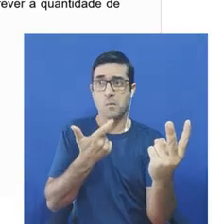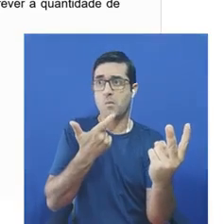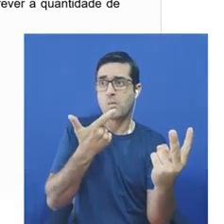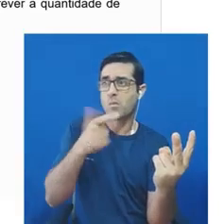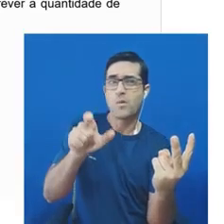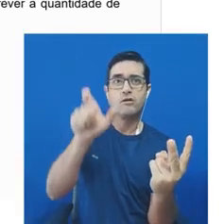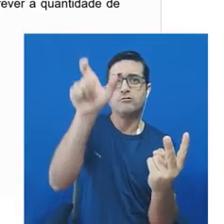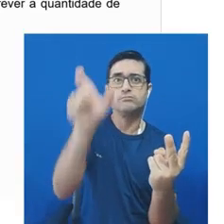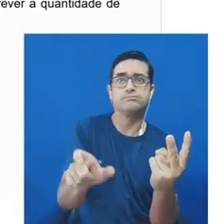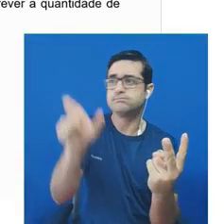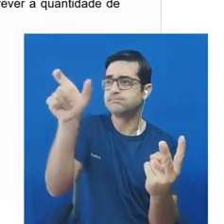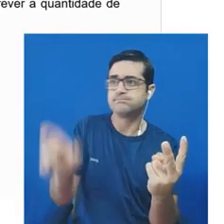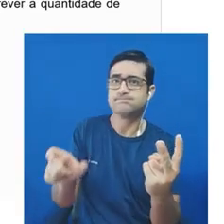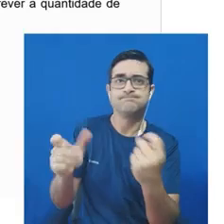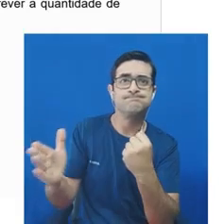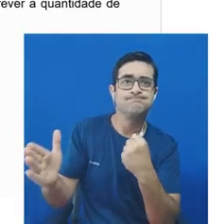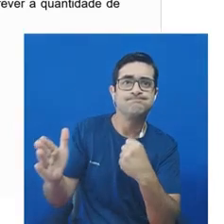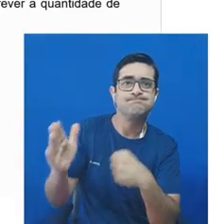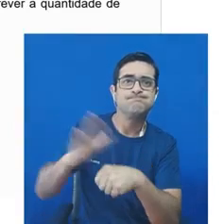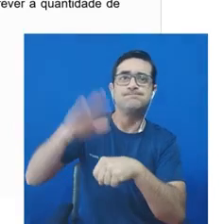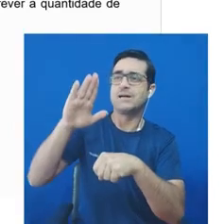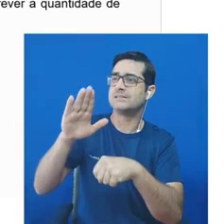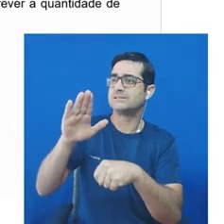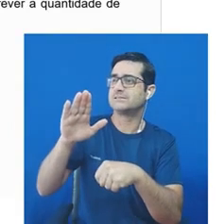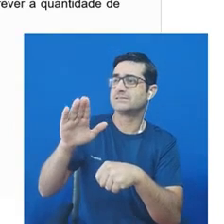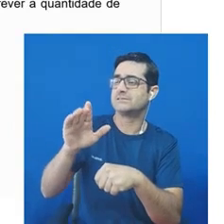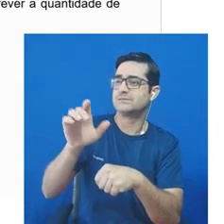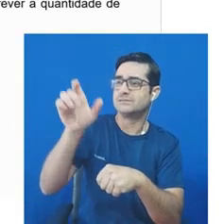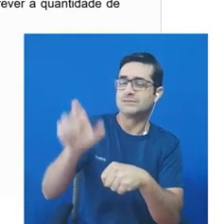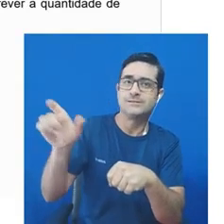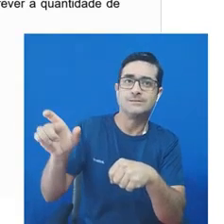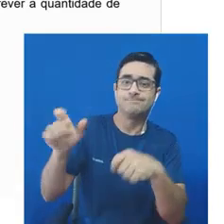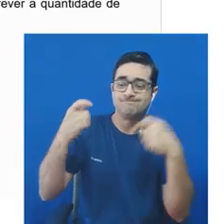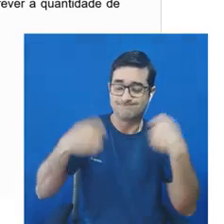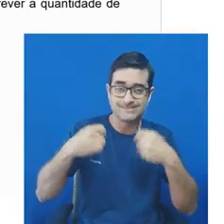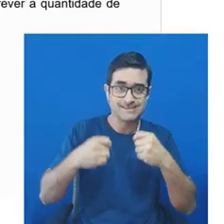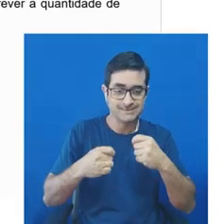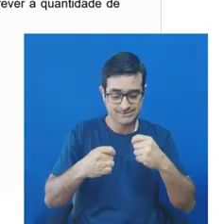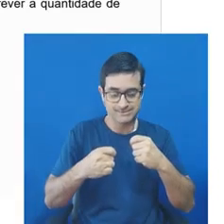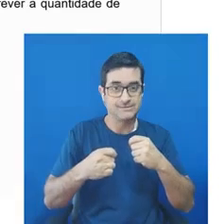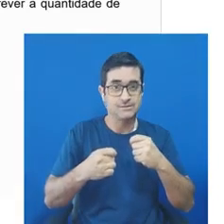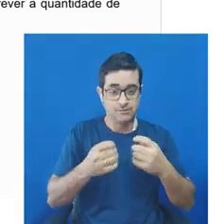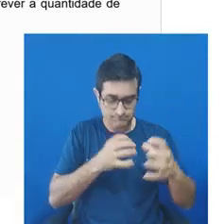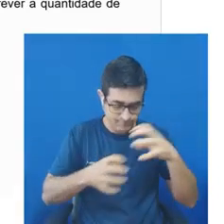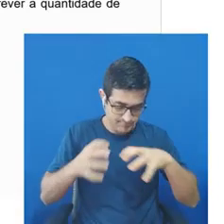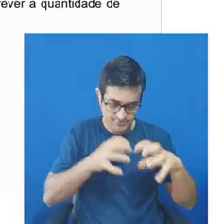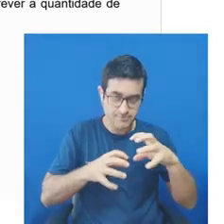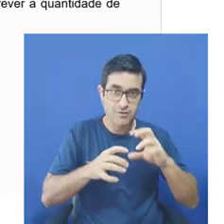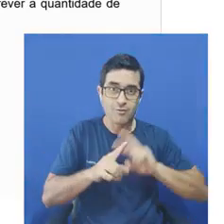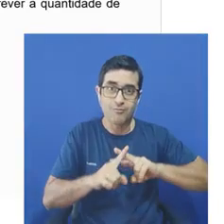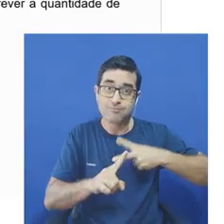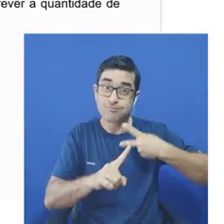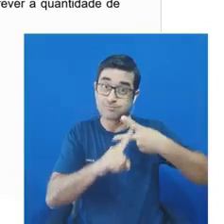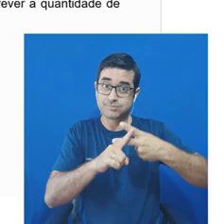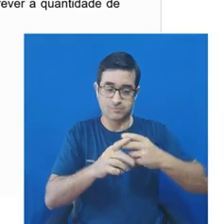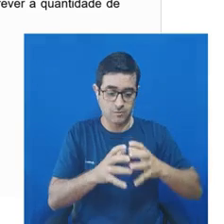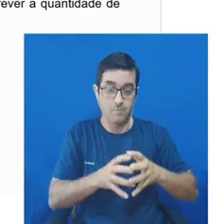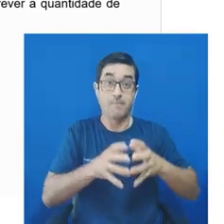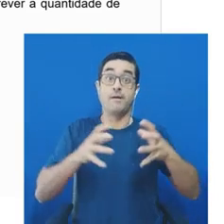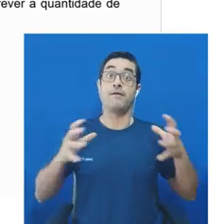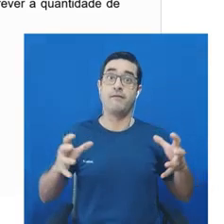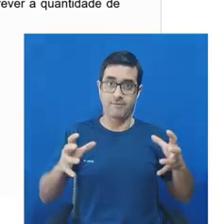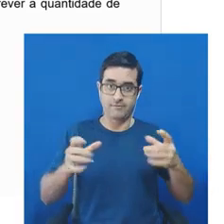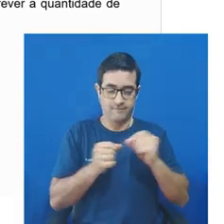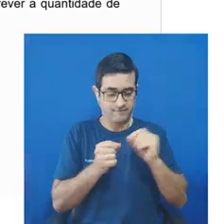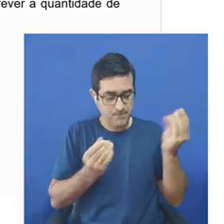pessoas. Agora vamos imaginar que chegou mais 2 pessoas. Eu vou precisar aumentar a quantidade de pães. Para